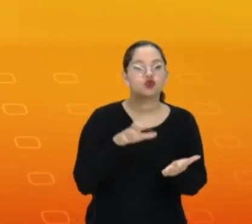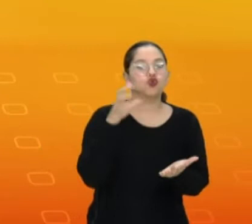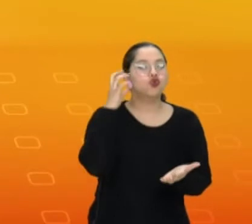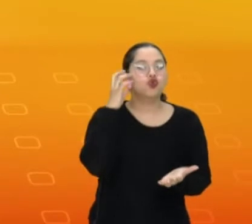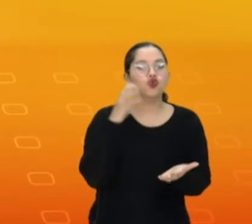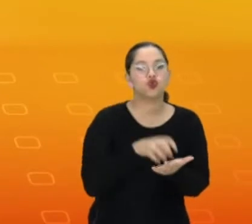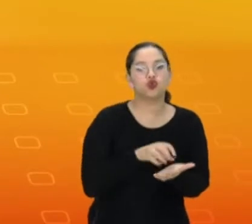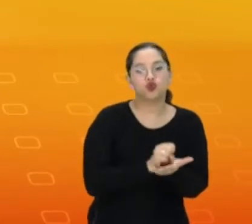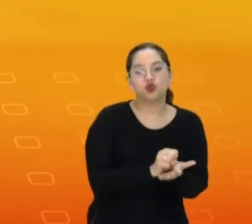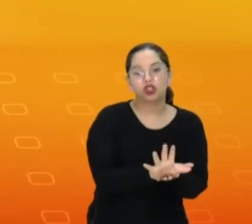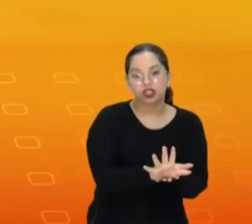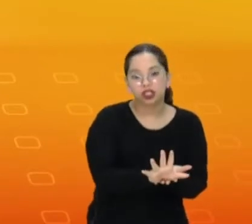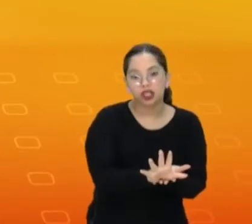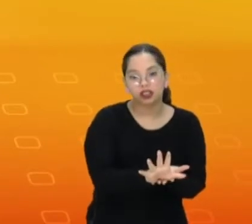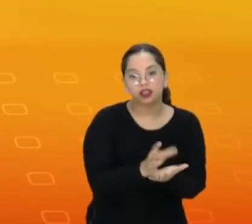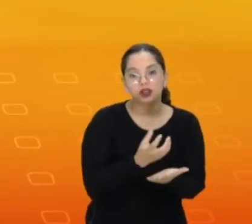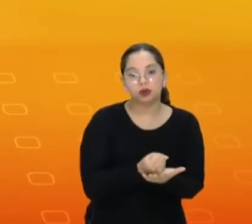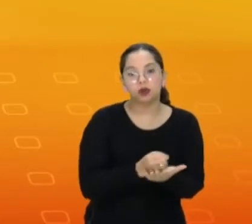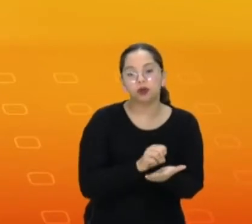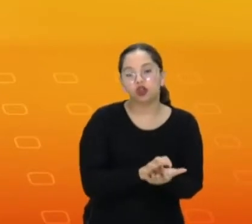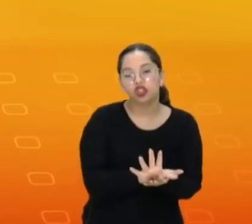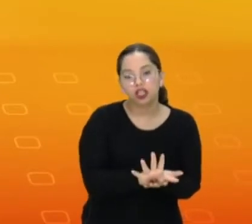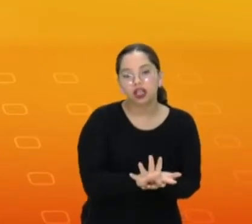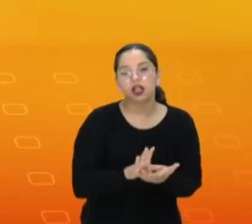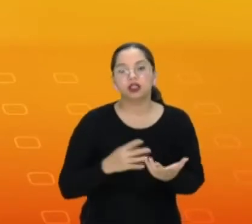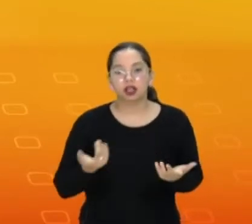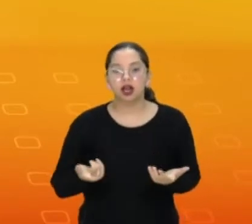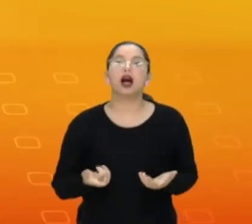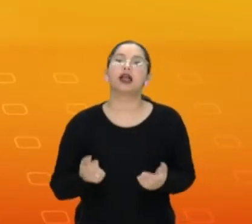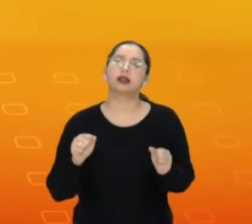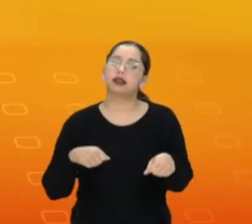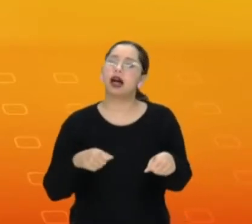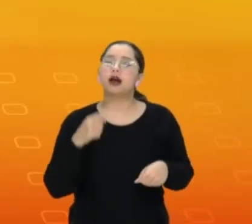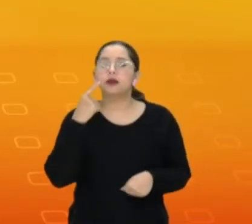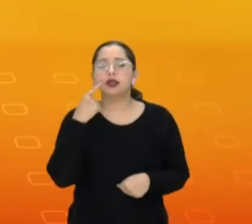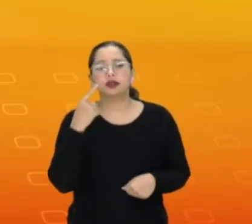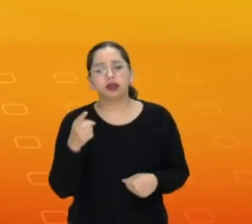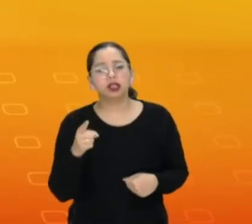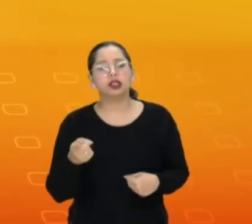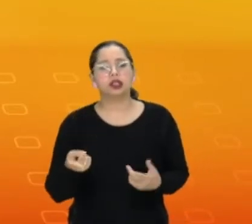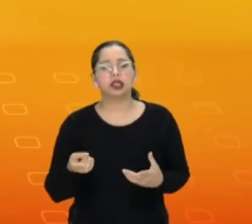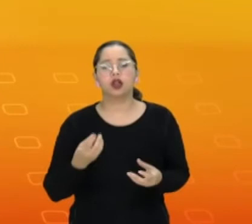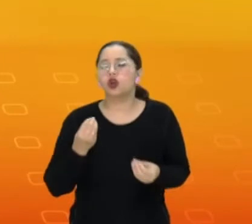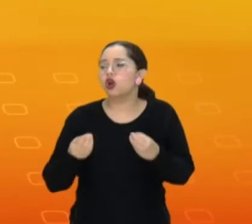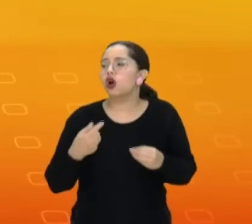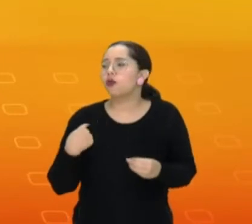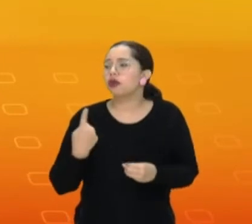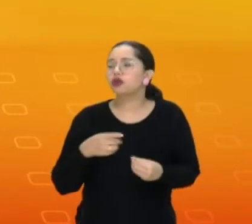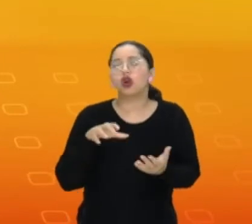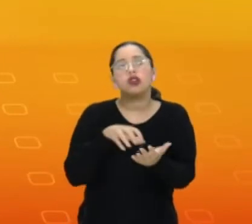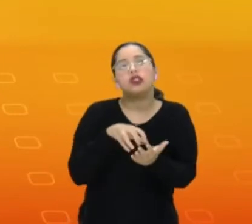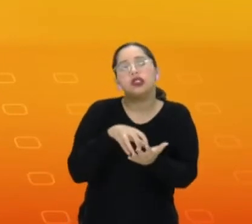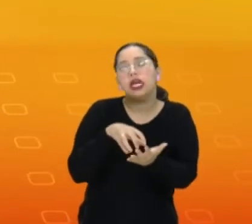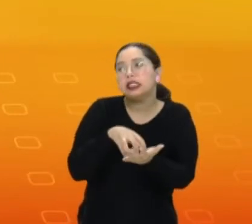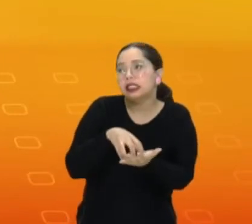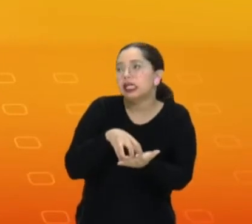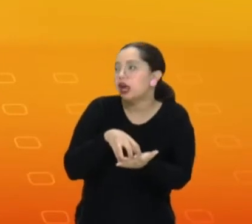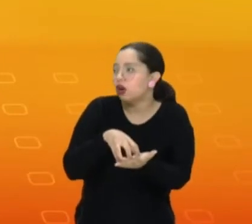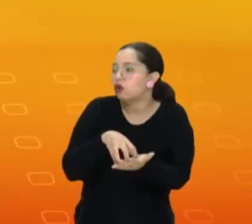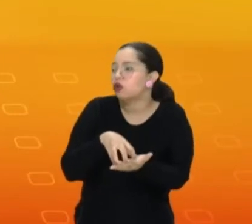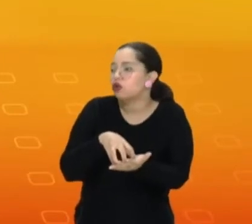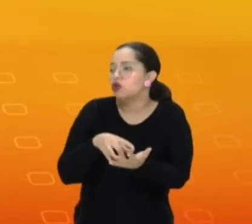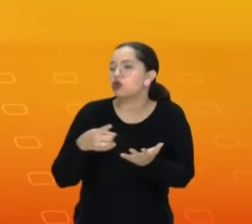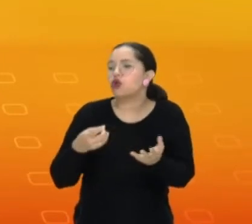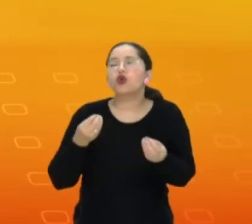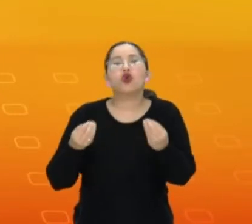nesse data center aqui como a minha Central técnico as nossas centrais externos atendendo as emissoras então a parte fiz